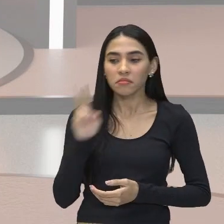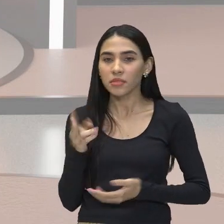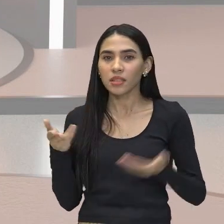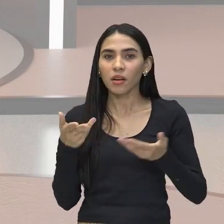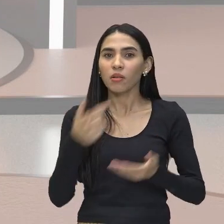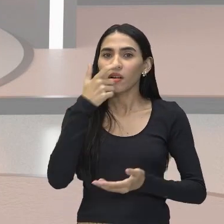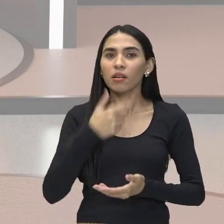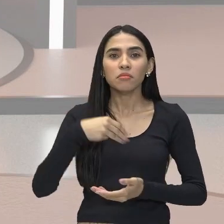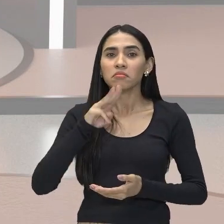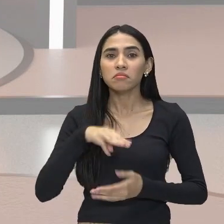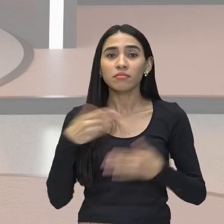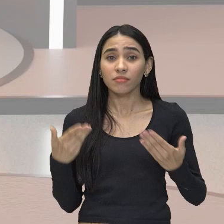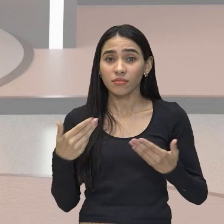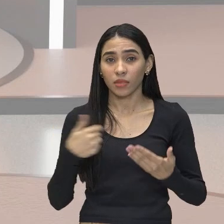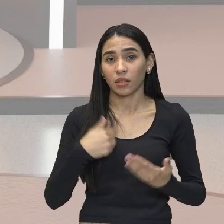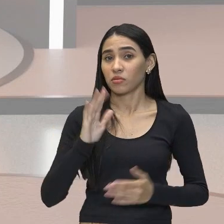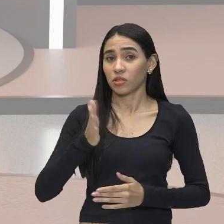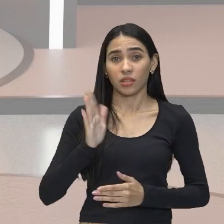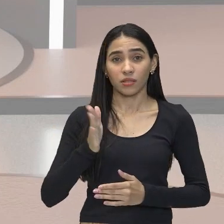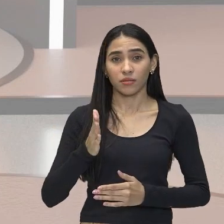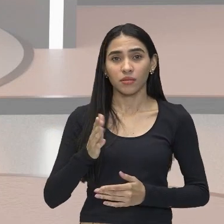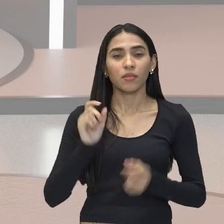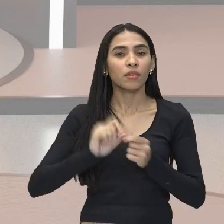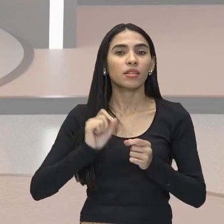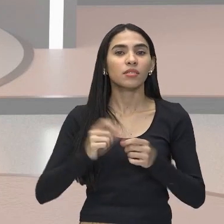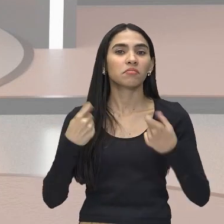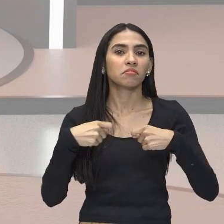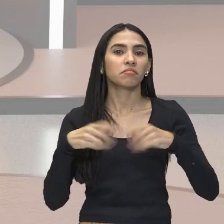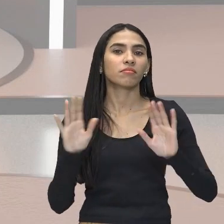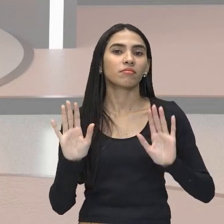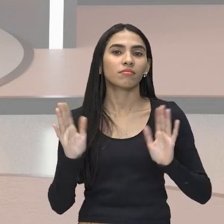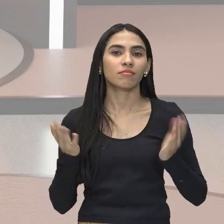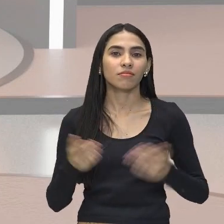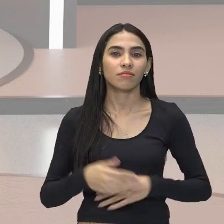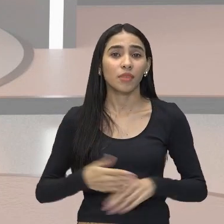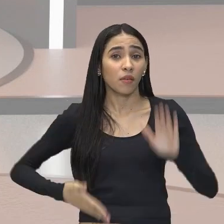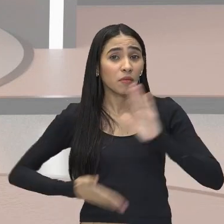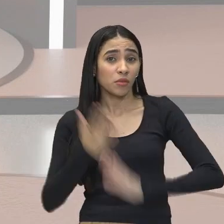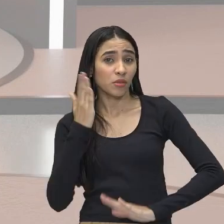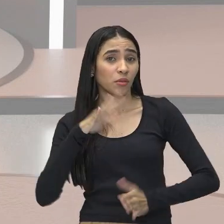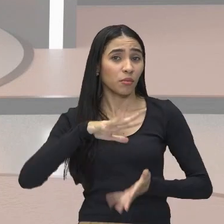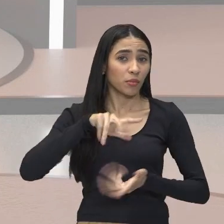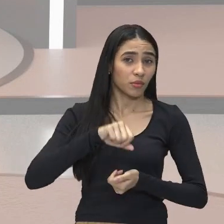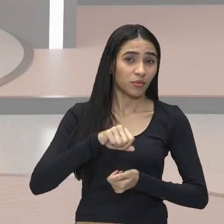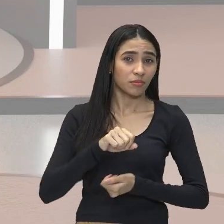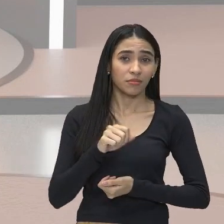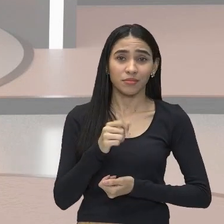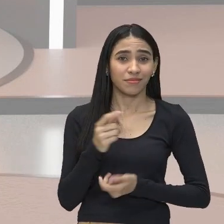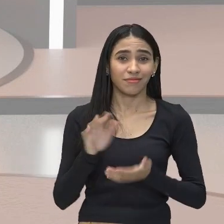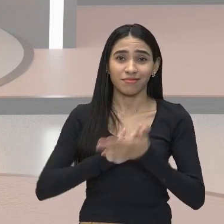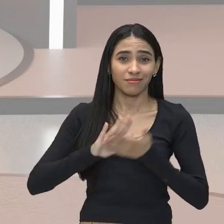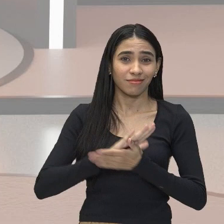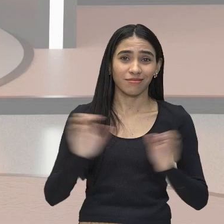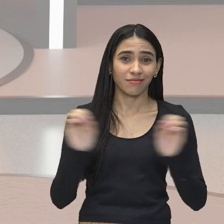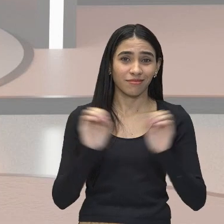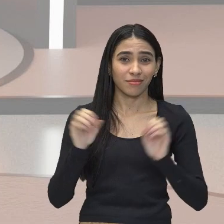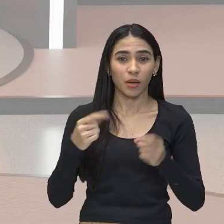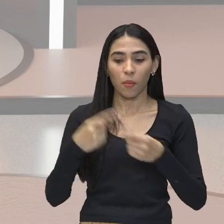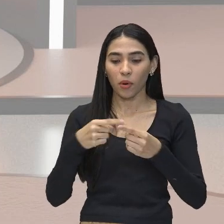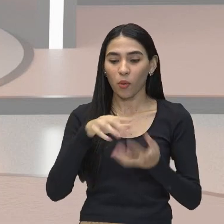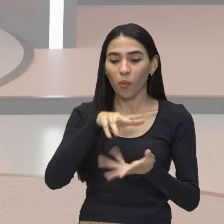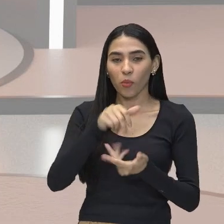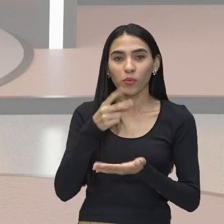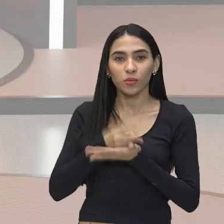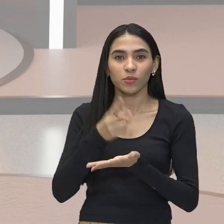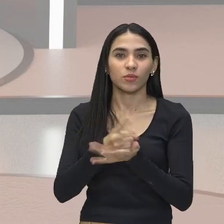quem sou eu? Eu já estou aqui? O que eu tenho que fazer? Fugir do mundo? Não dá para fugir, porque para onde eu for, o mundo estará ali